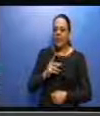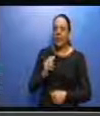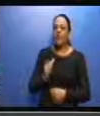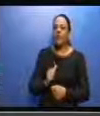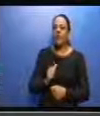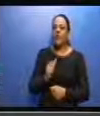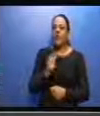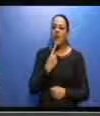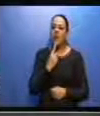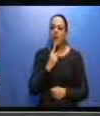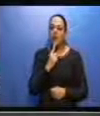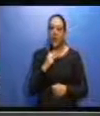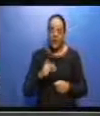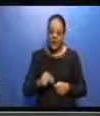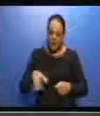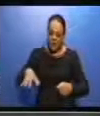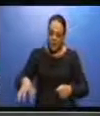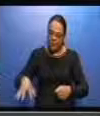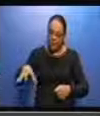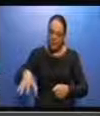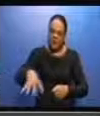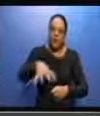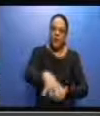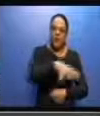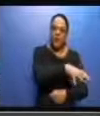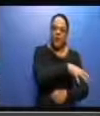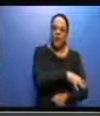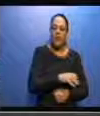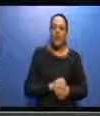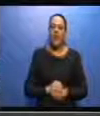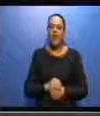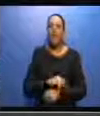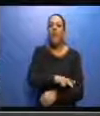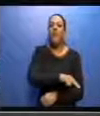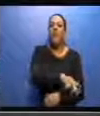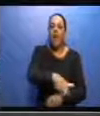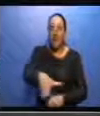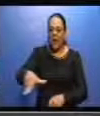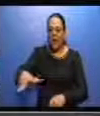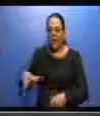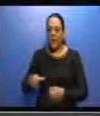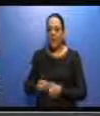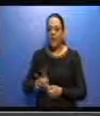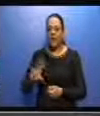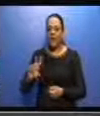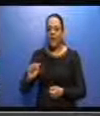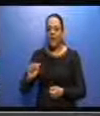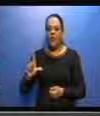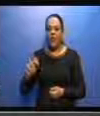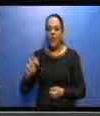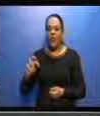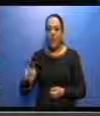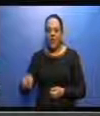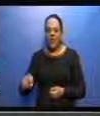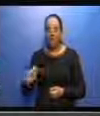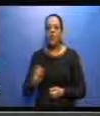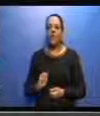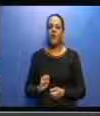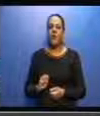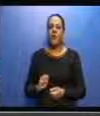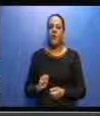cidades adjacentes né como valinhos vinhedo paulínia hortolândia jaguariúna e